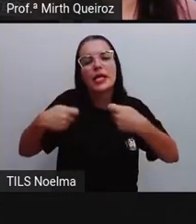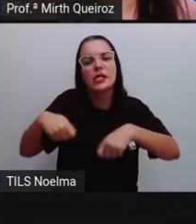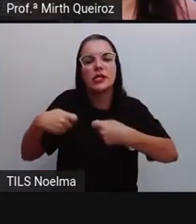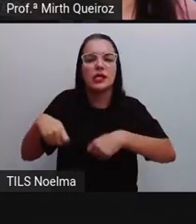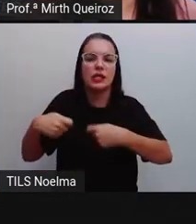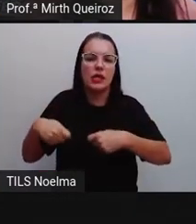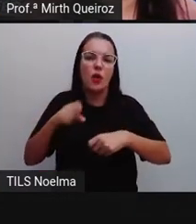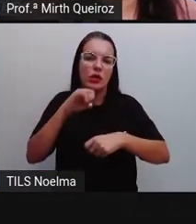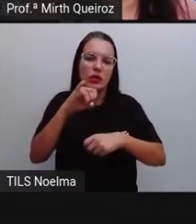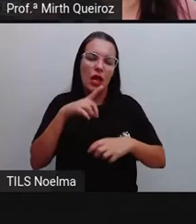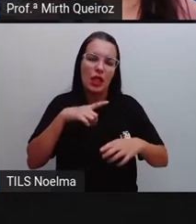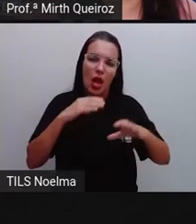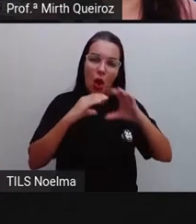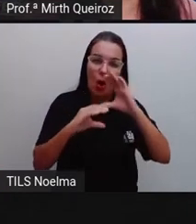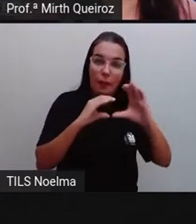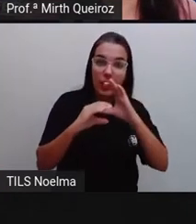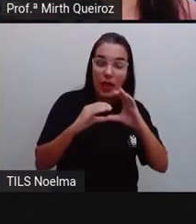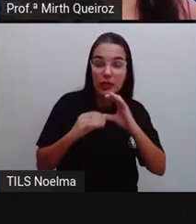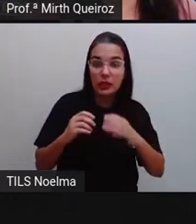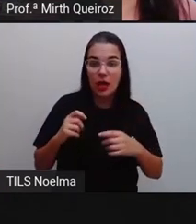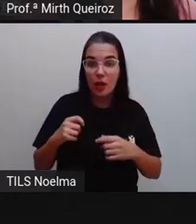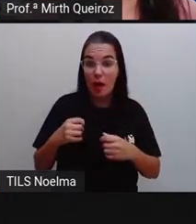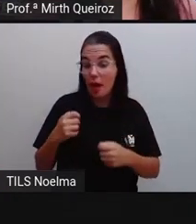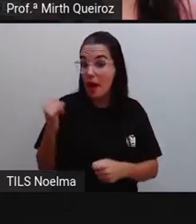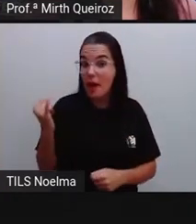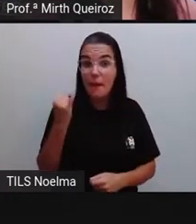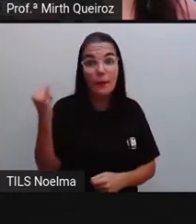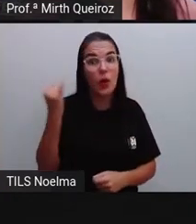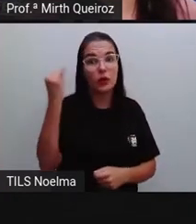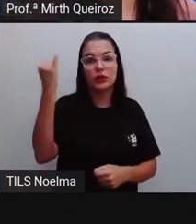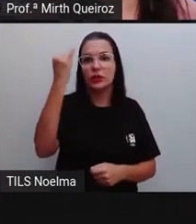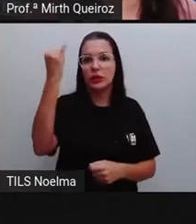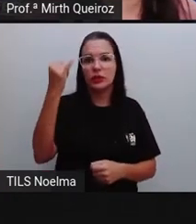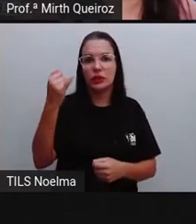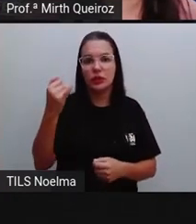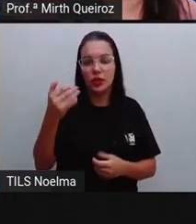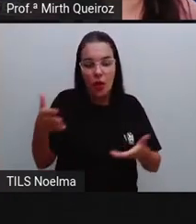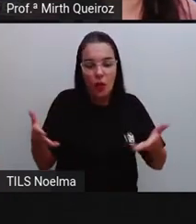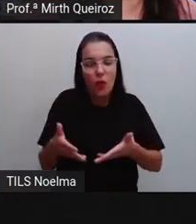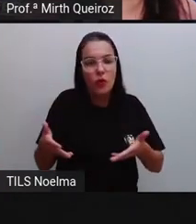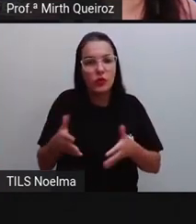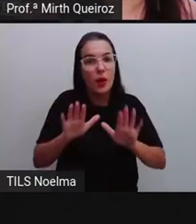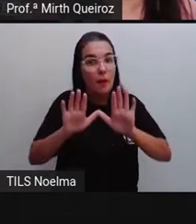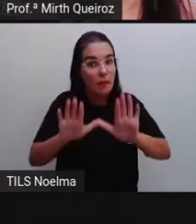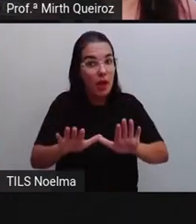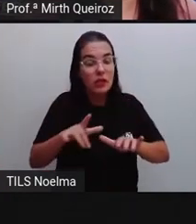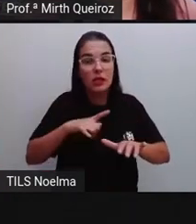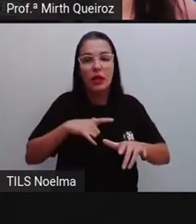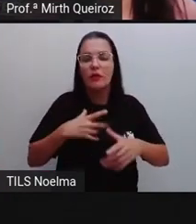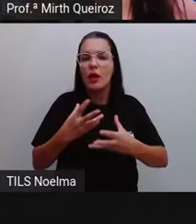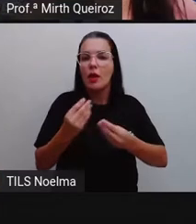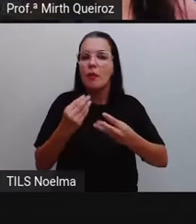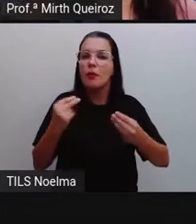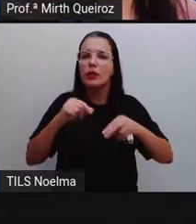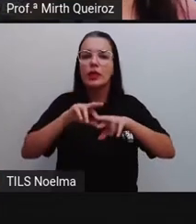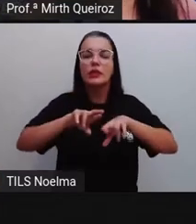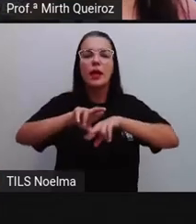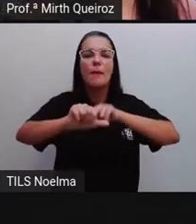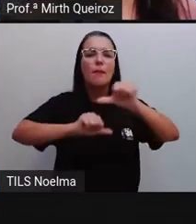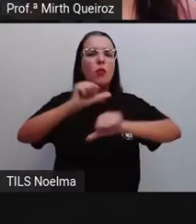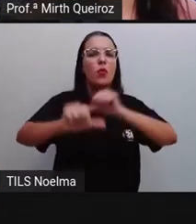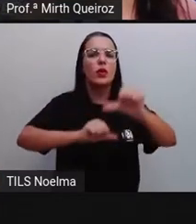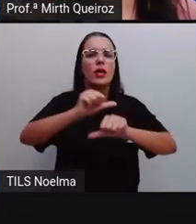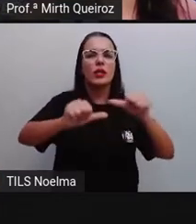A comunicação, ela é fundamental nos dias de hoje, mas ela passou por grandes mudanças ao longo do